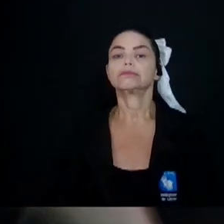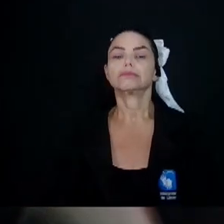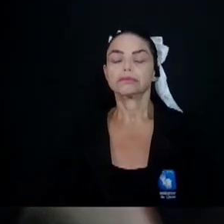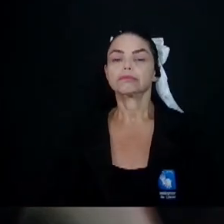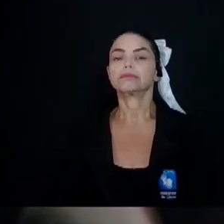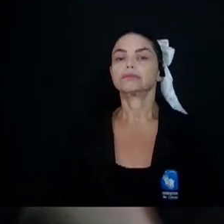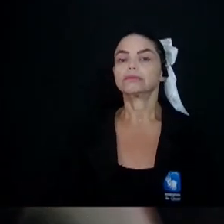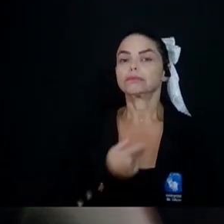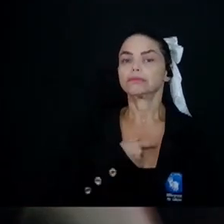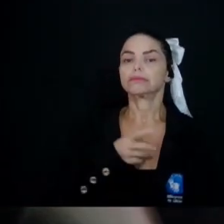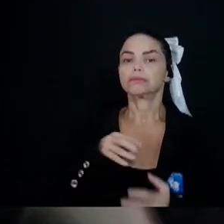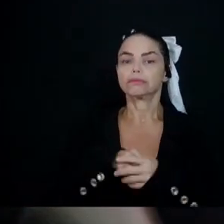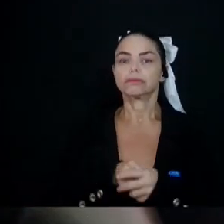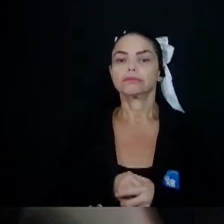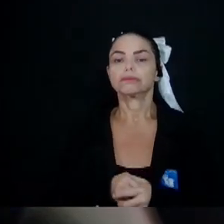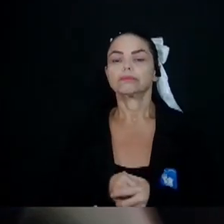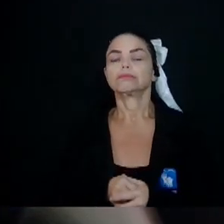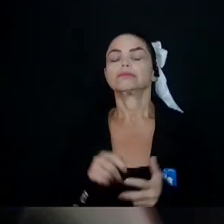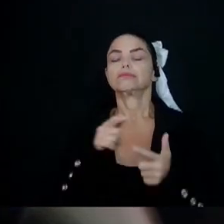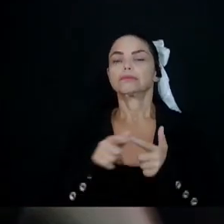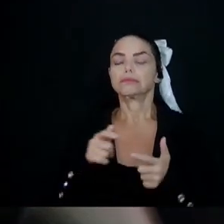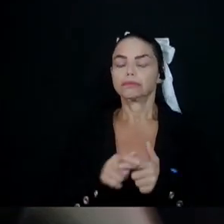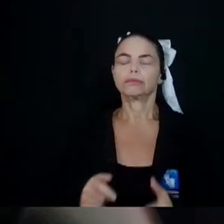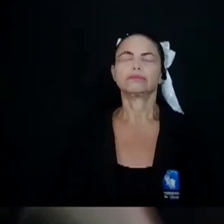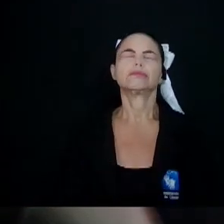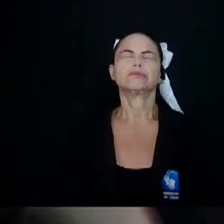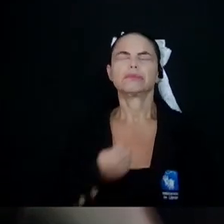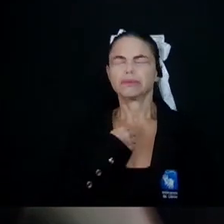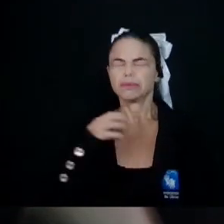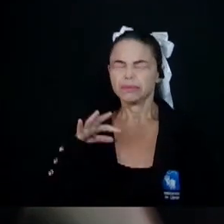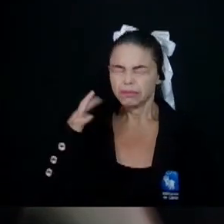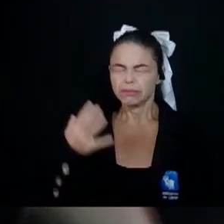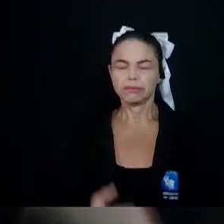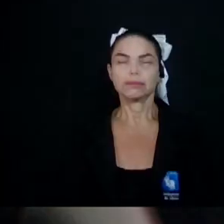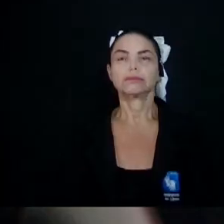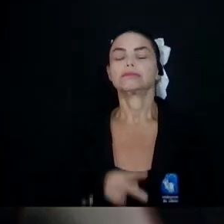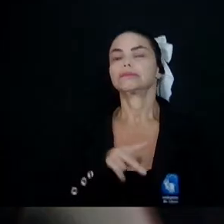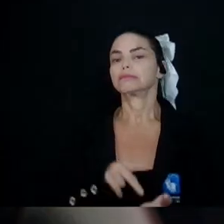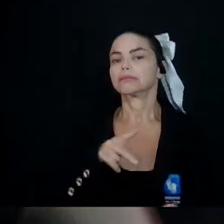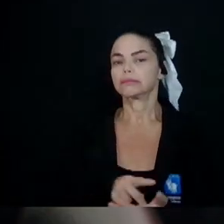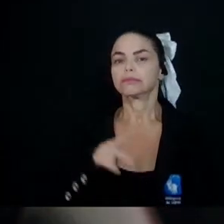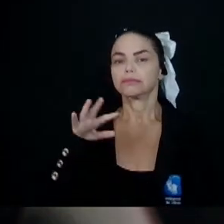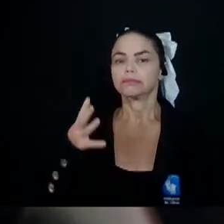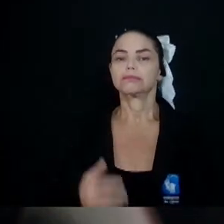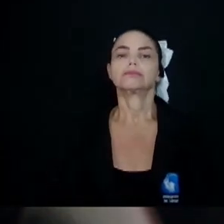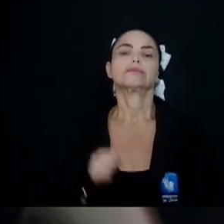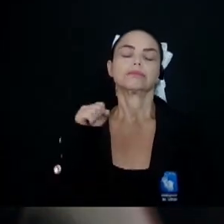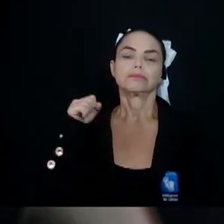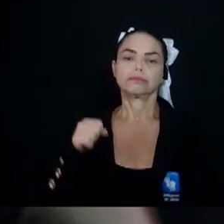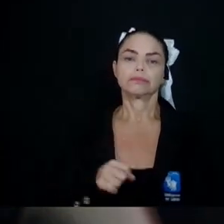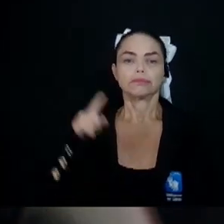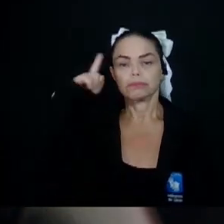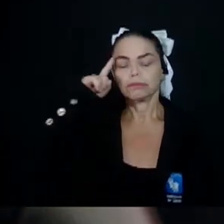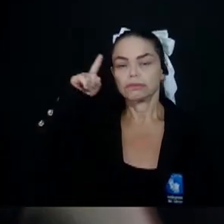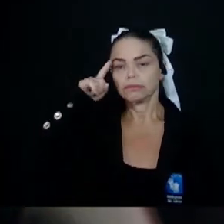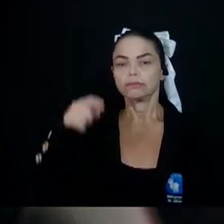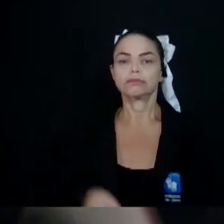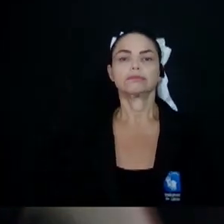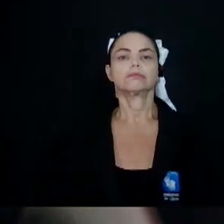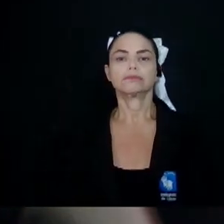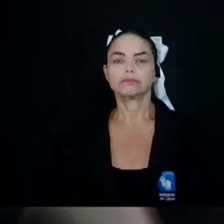inclusive, fisiológica, que acontece e realmente acontece sim no dia a dia e